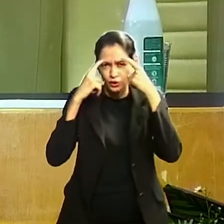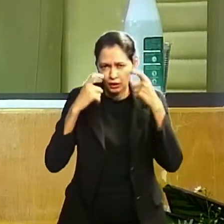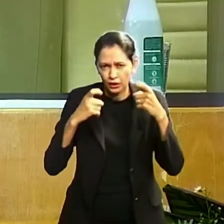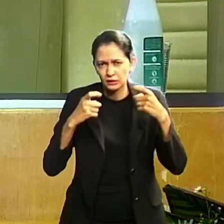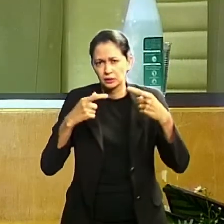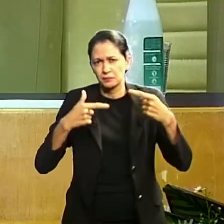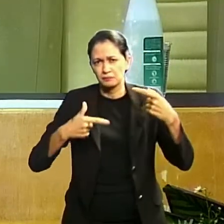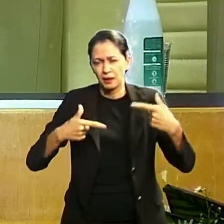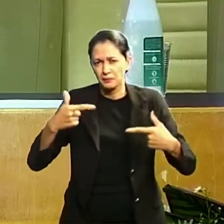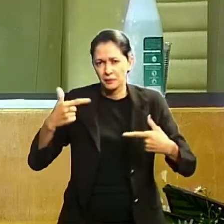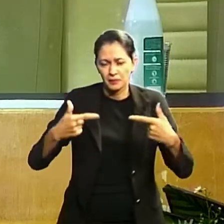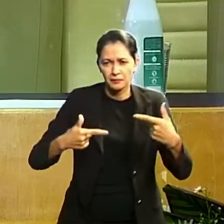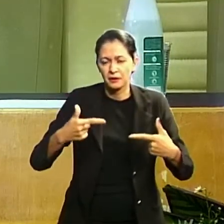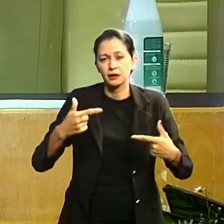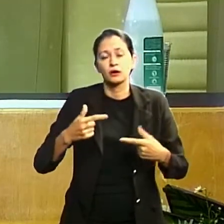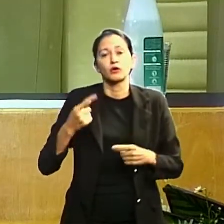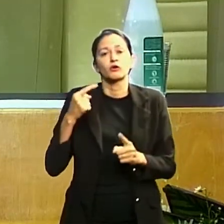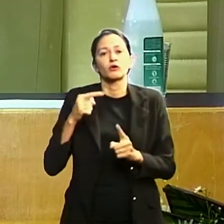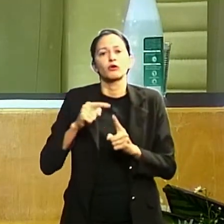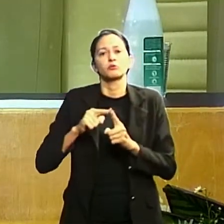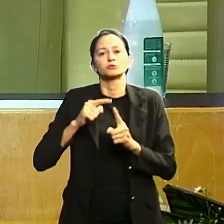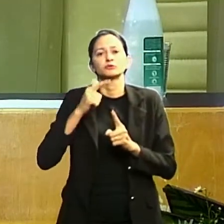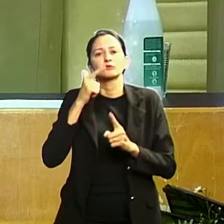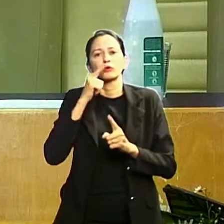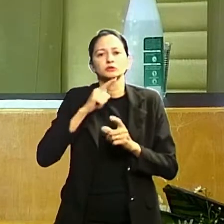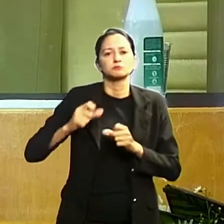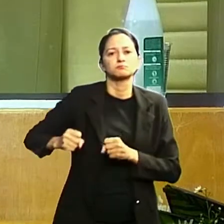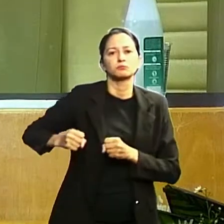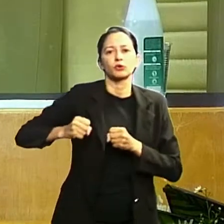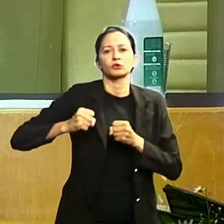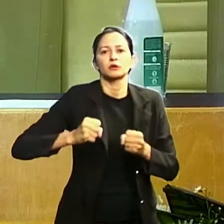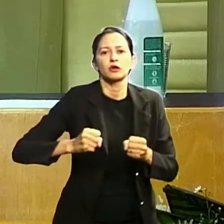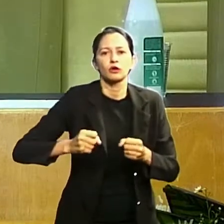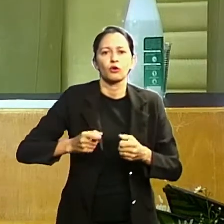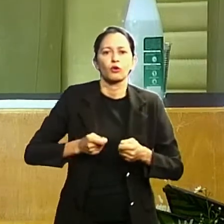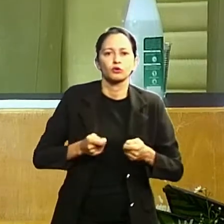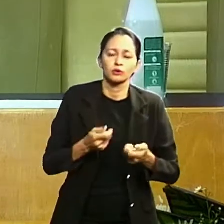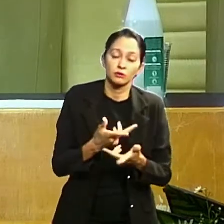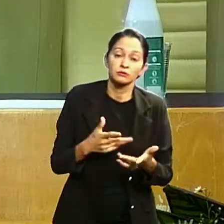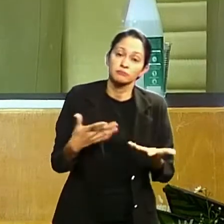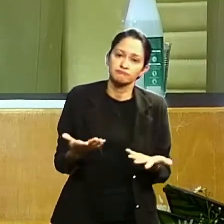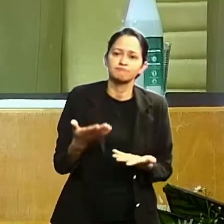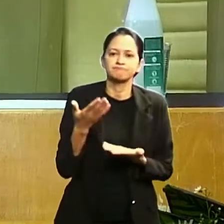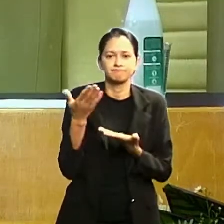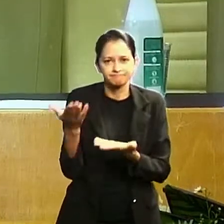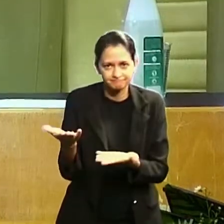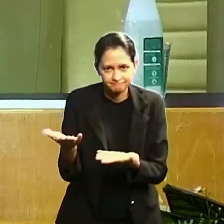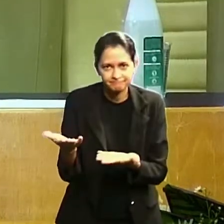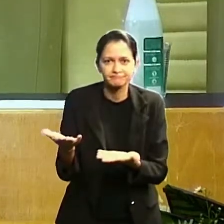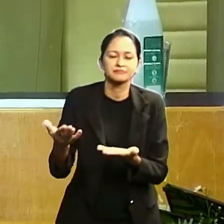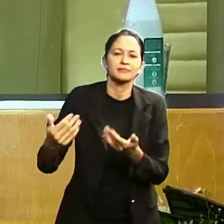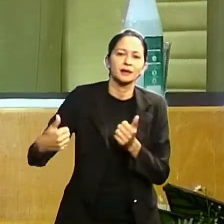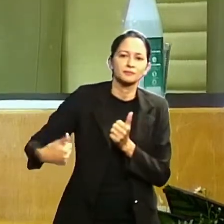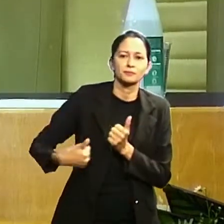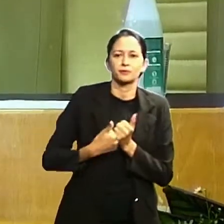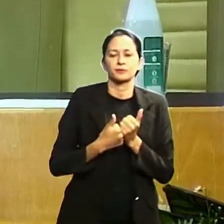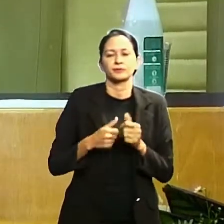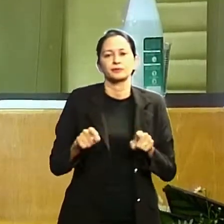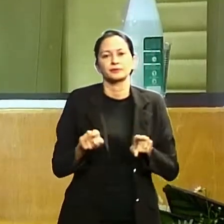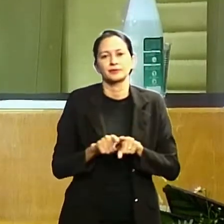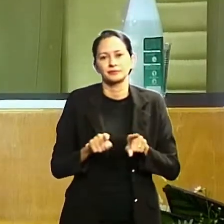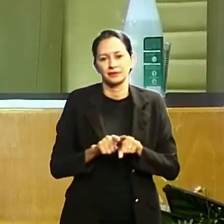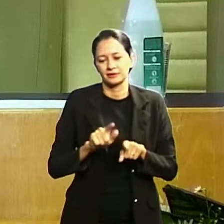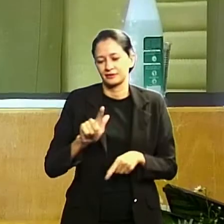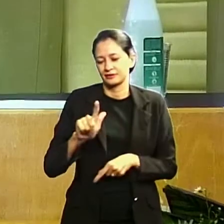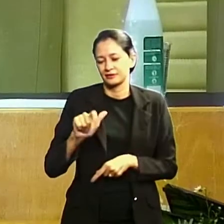em nome do poder. Então, queremos contar com o apoio de Vossa Excelência e da ilustre vereadora Gabriela